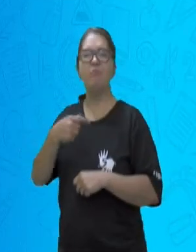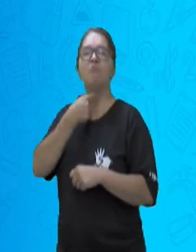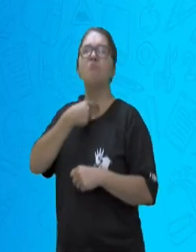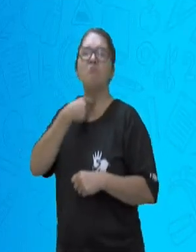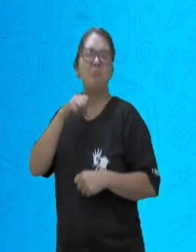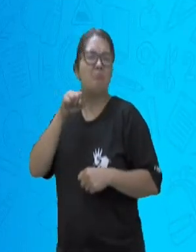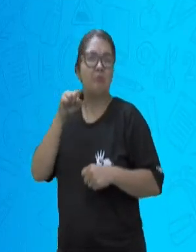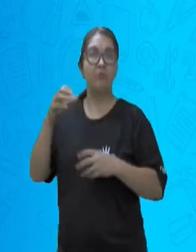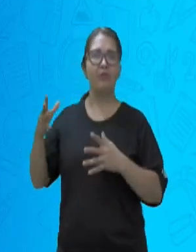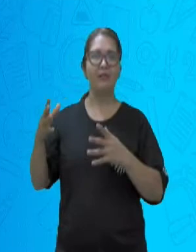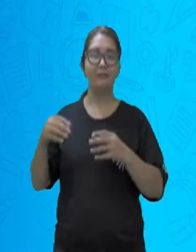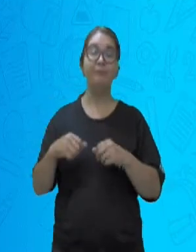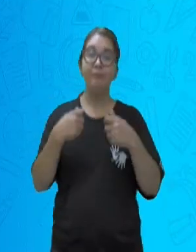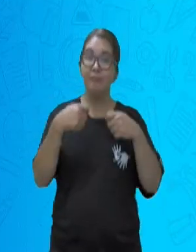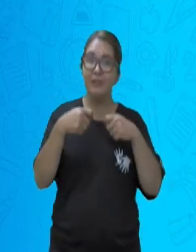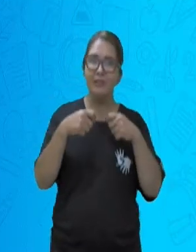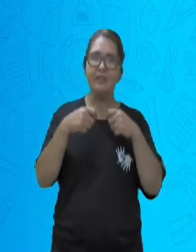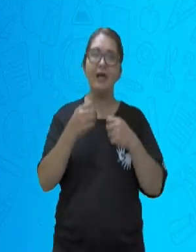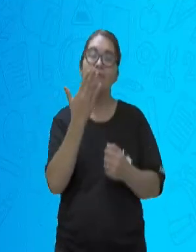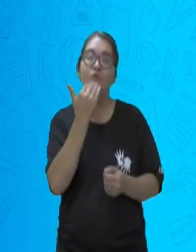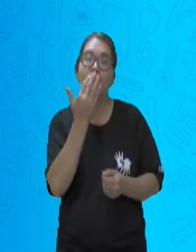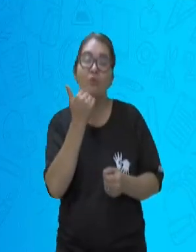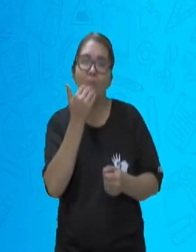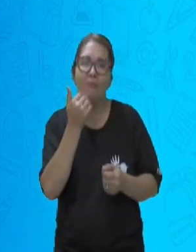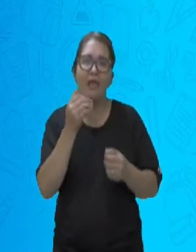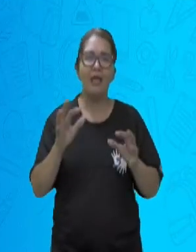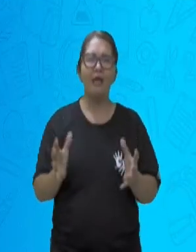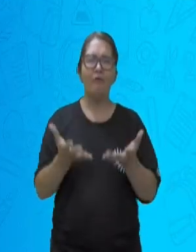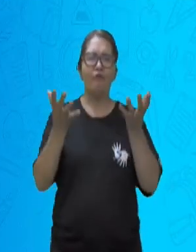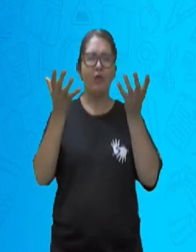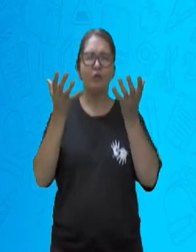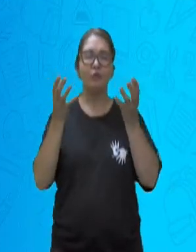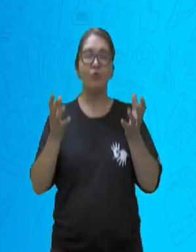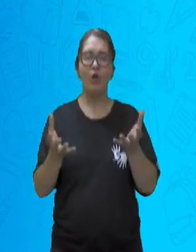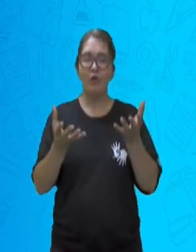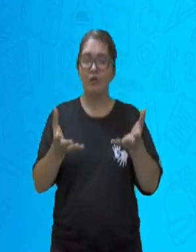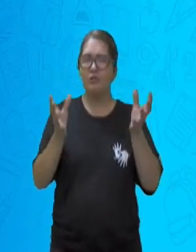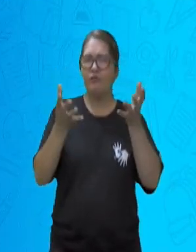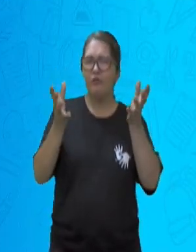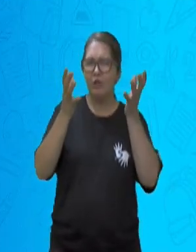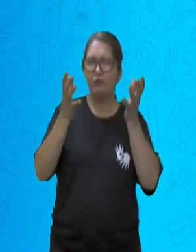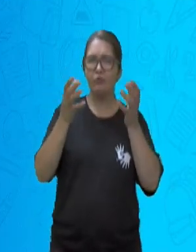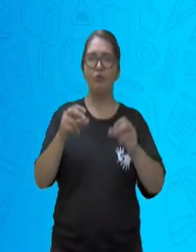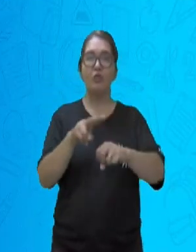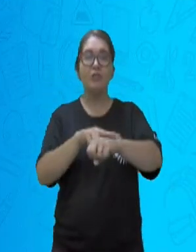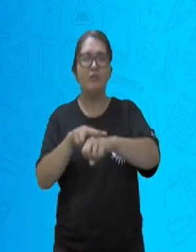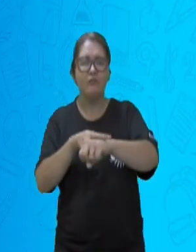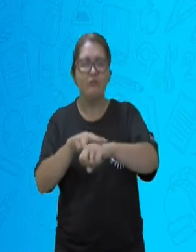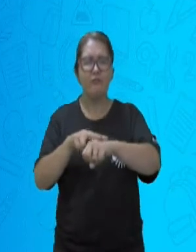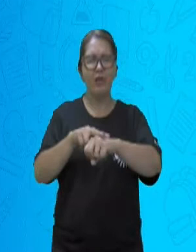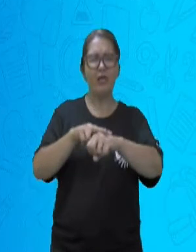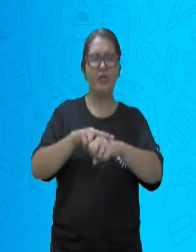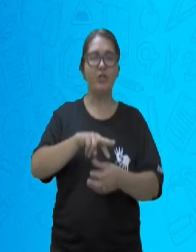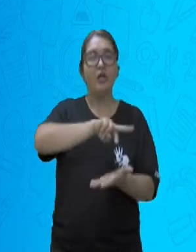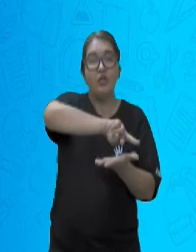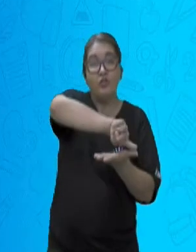vegetais, as verduras e é exatamente a parte do meio da